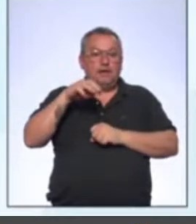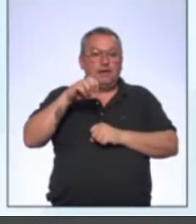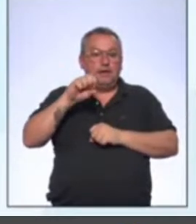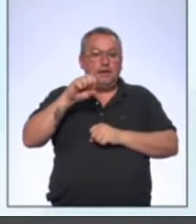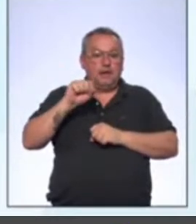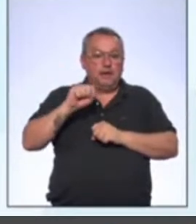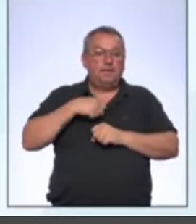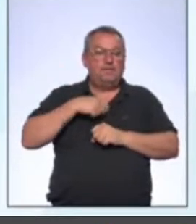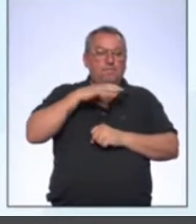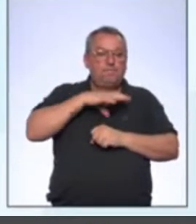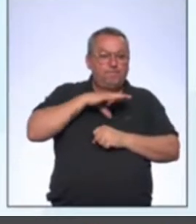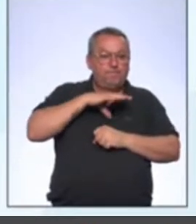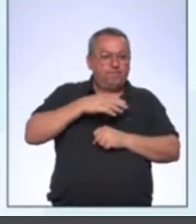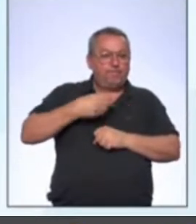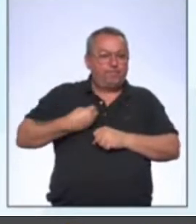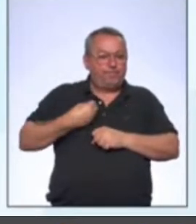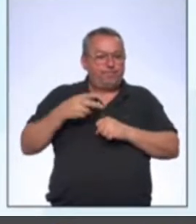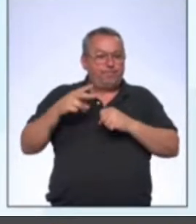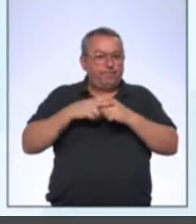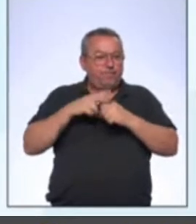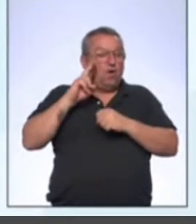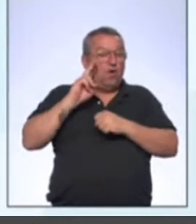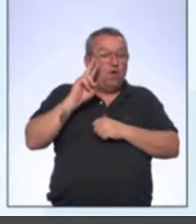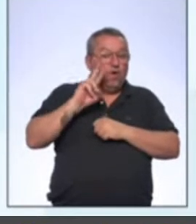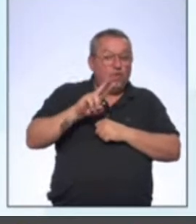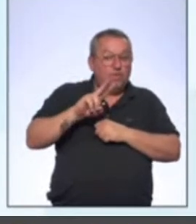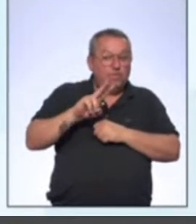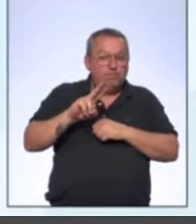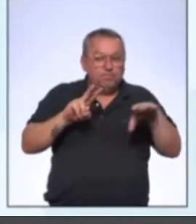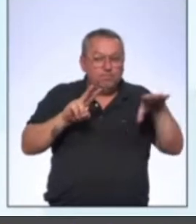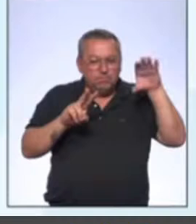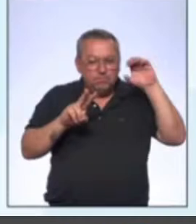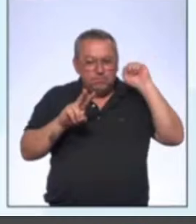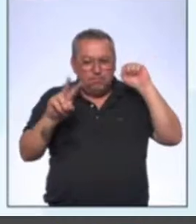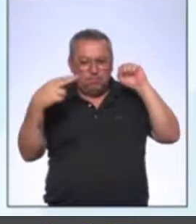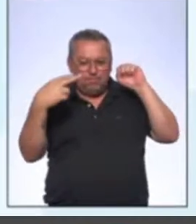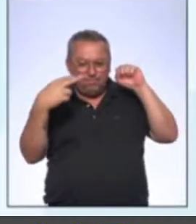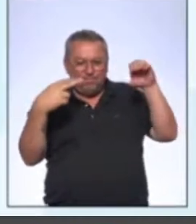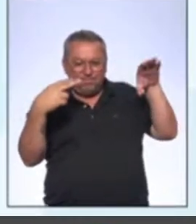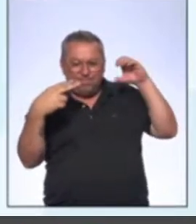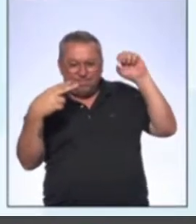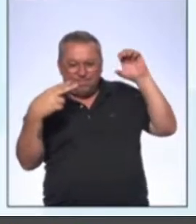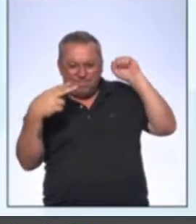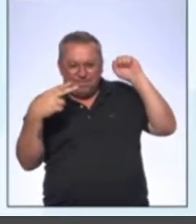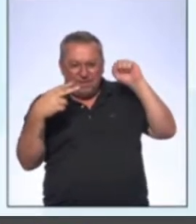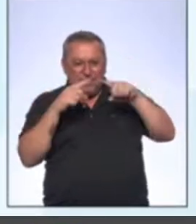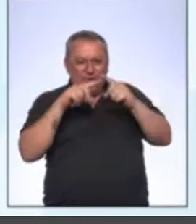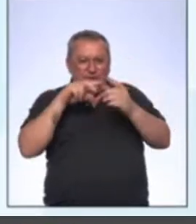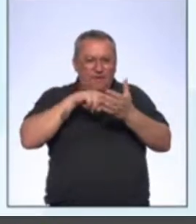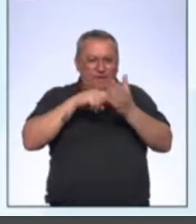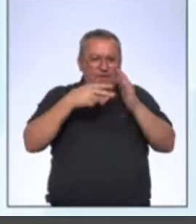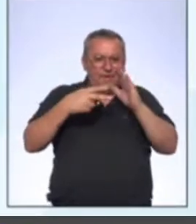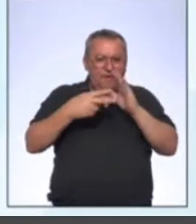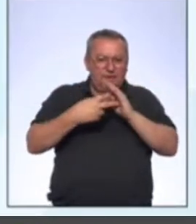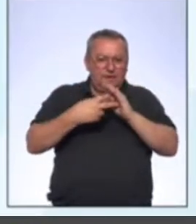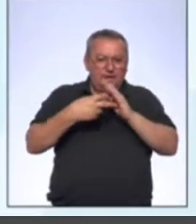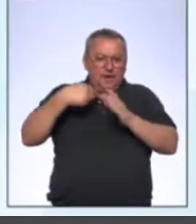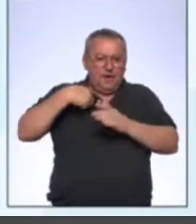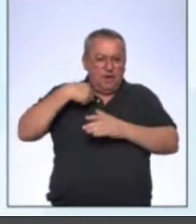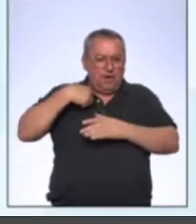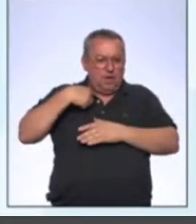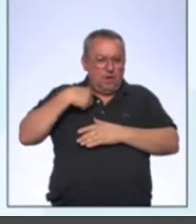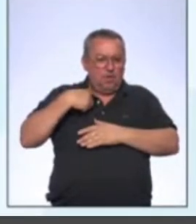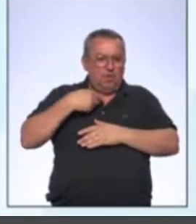figura de linguagem presente no verso, se pudesse ouvir o olhar, demonstra que o eu lírico julga que seu